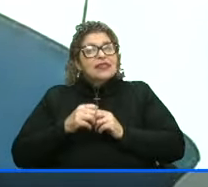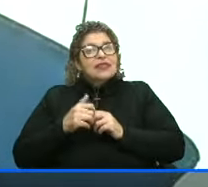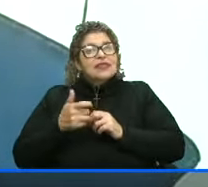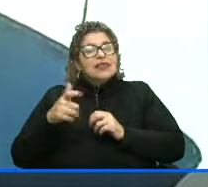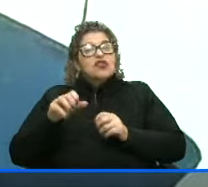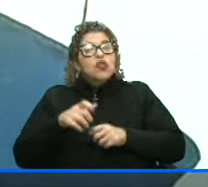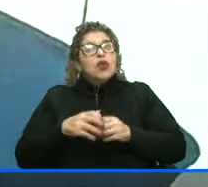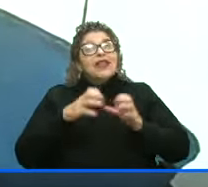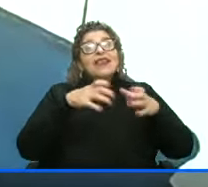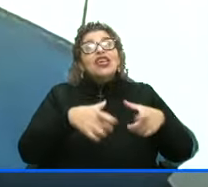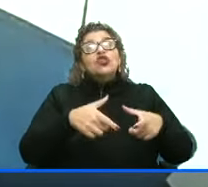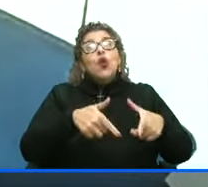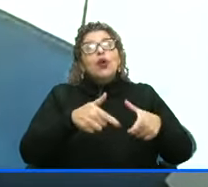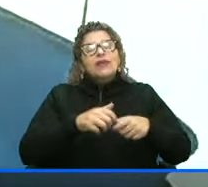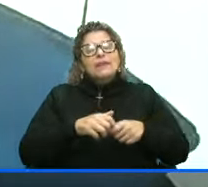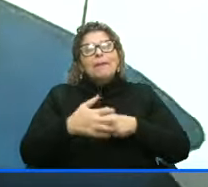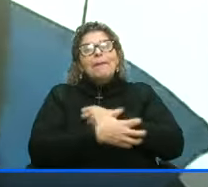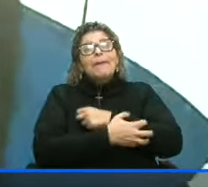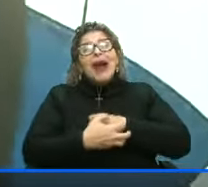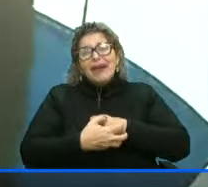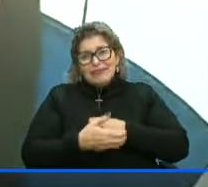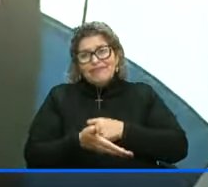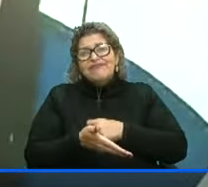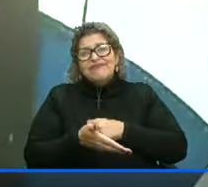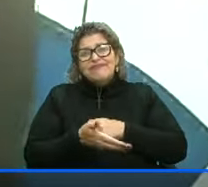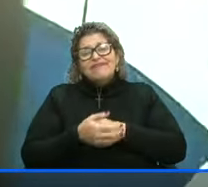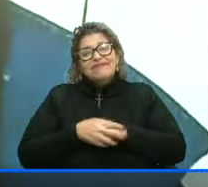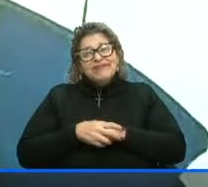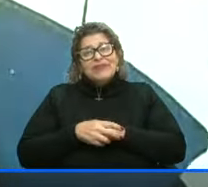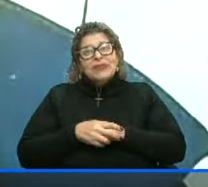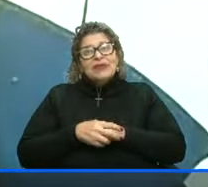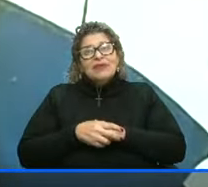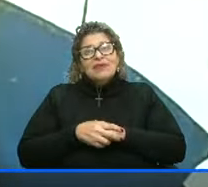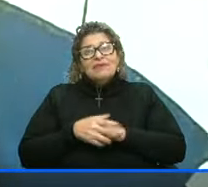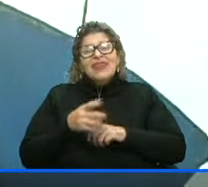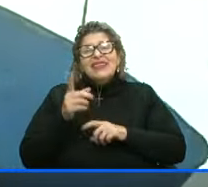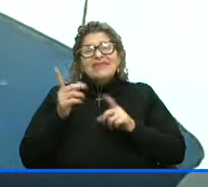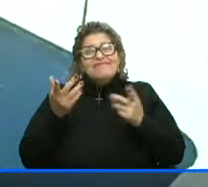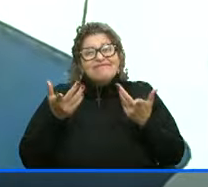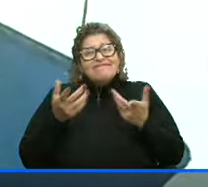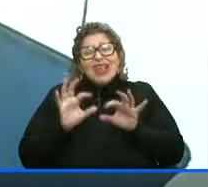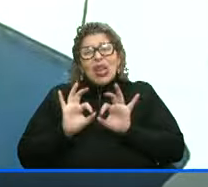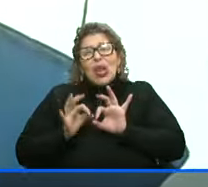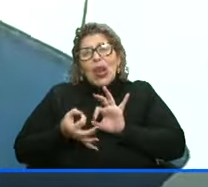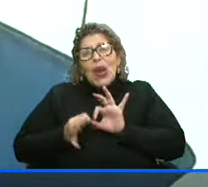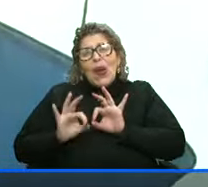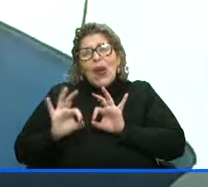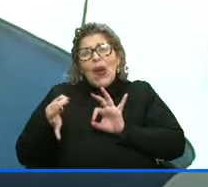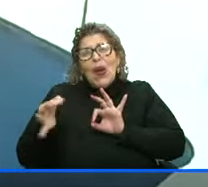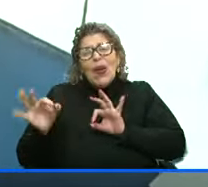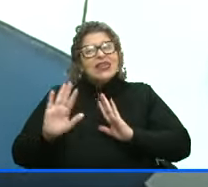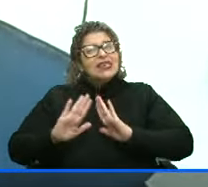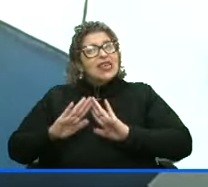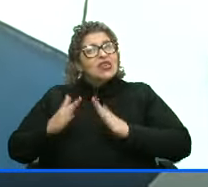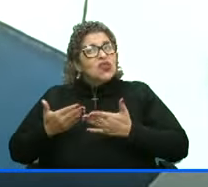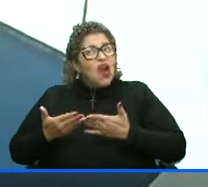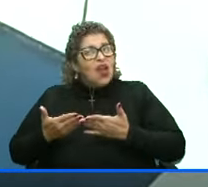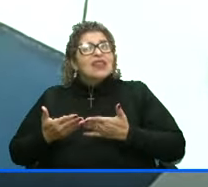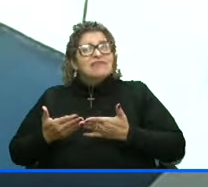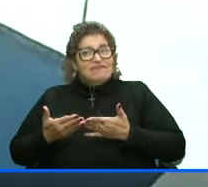regiões. E às vezes nem é outra região, mas já é um pouco mais longe da escola e